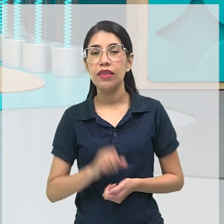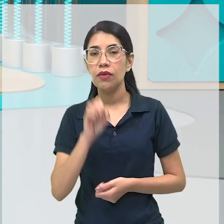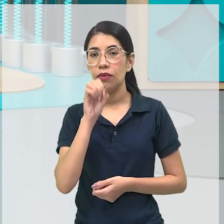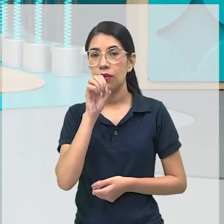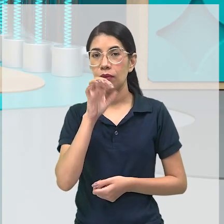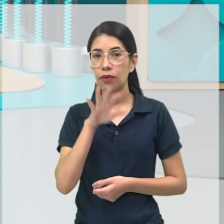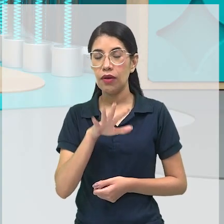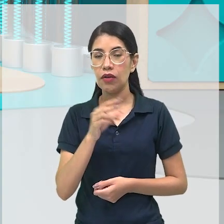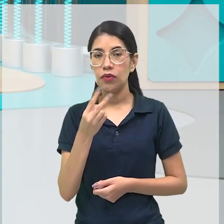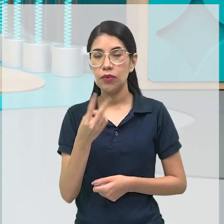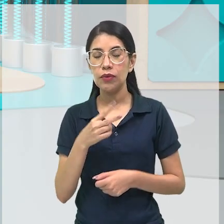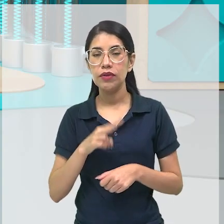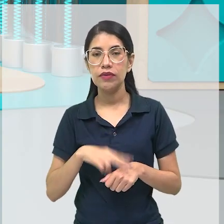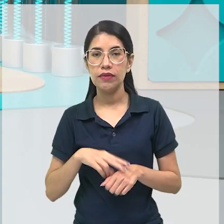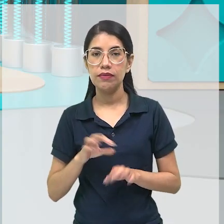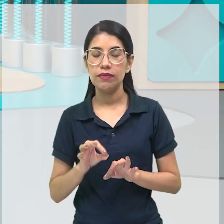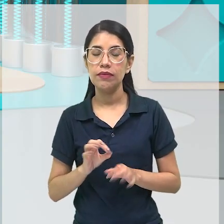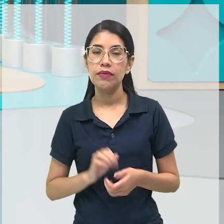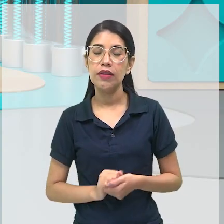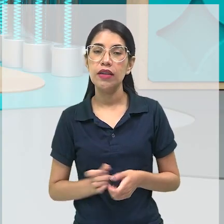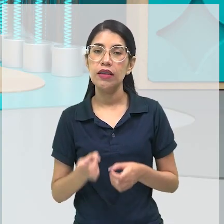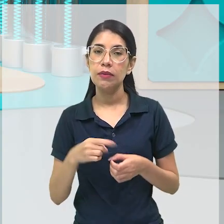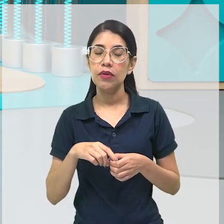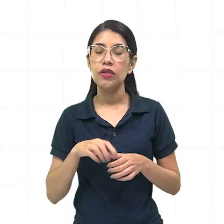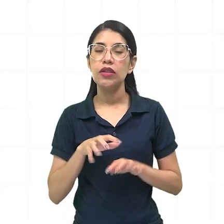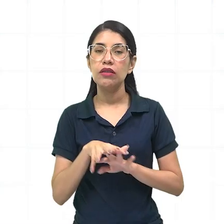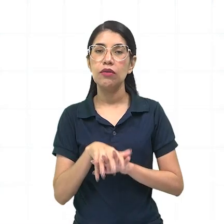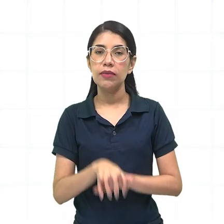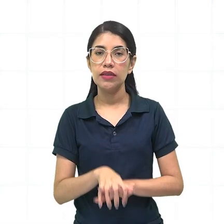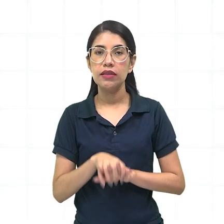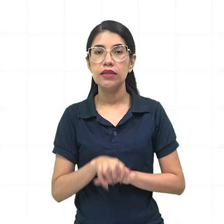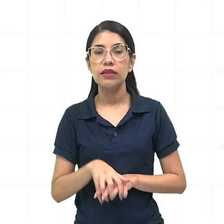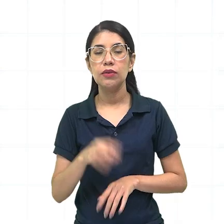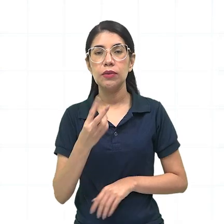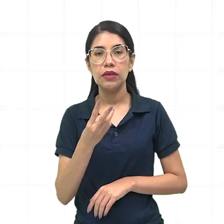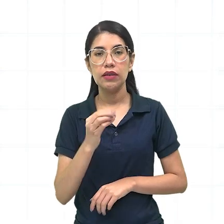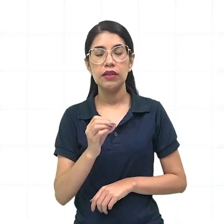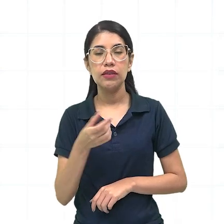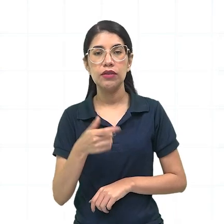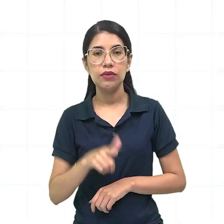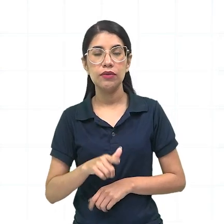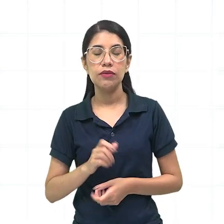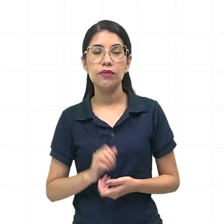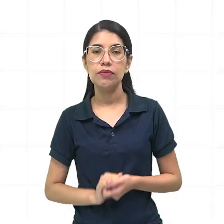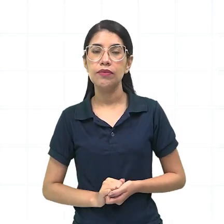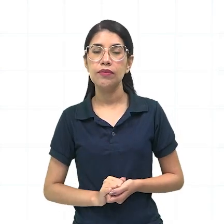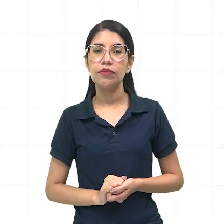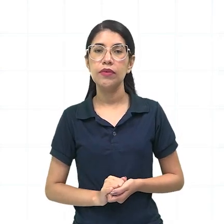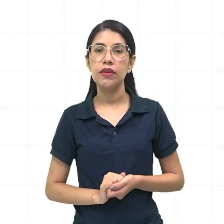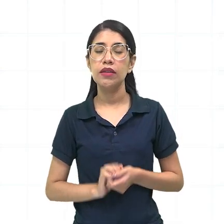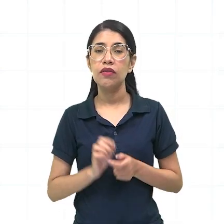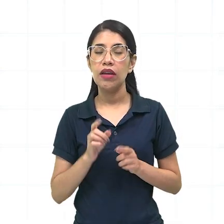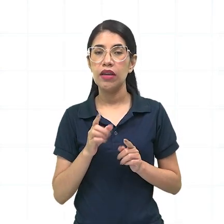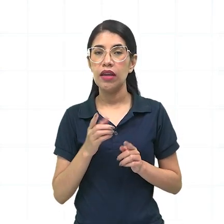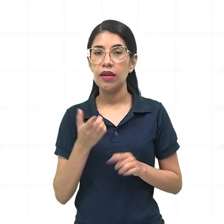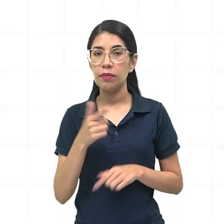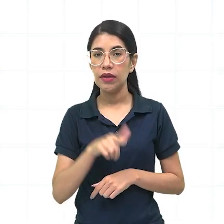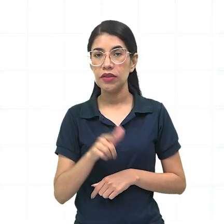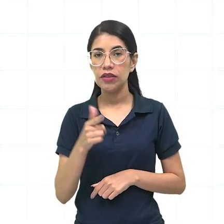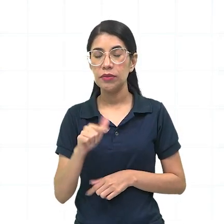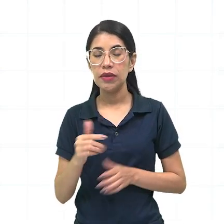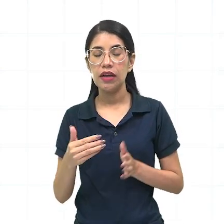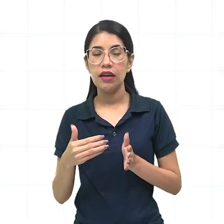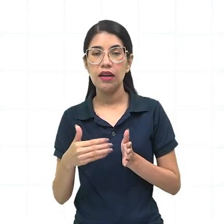ar 2 vezes. E aí volta de novo para a compressão. Então vai ficar fazendo esse ciclo até